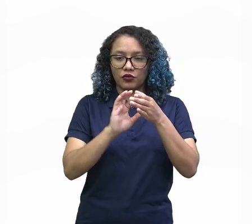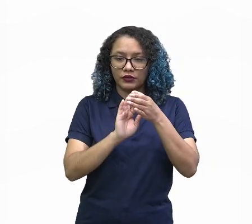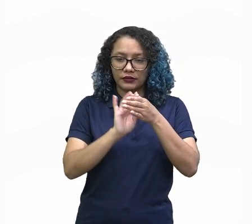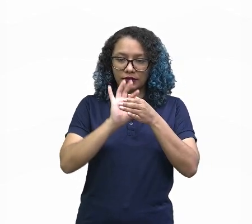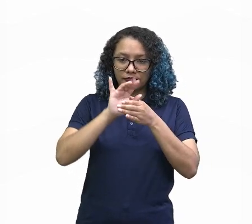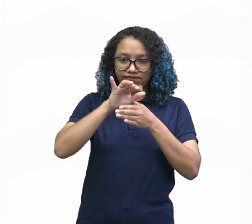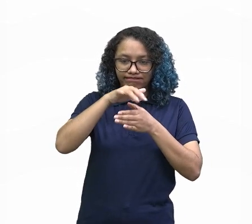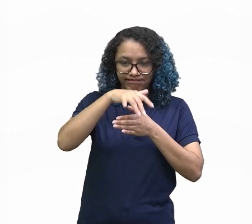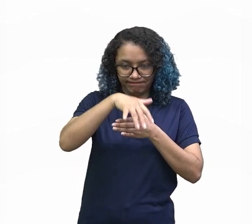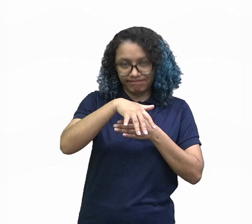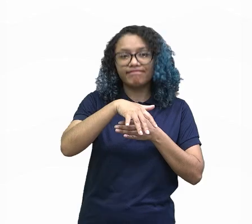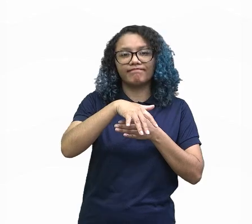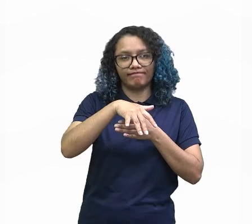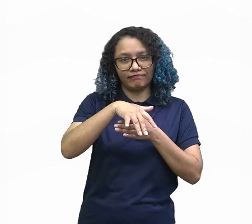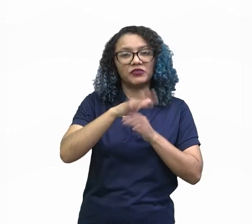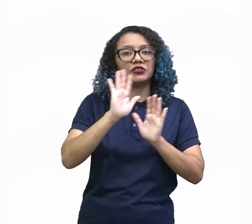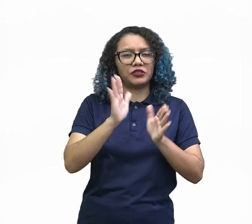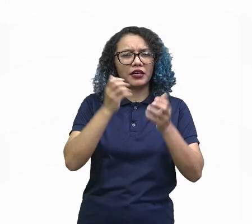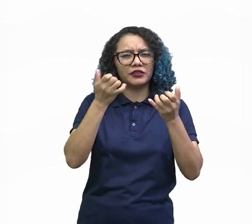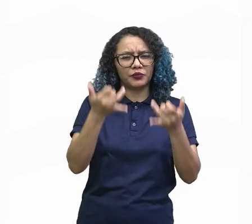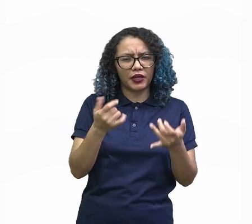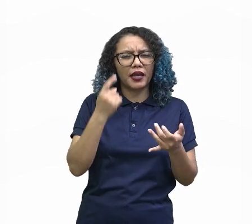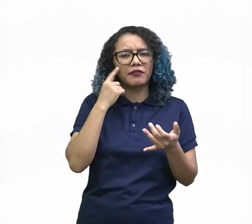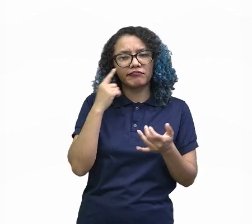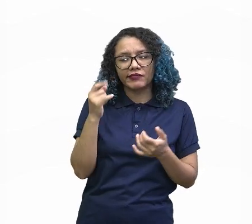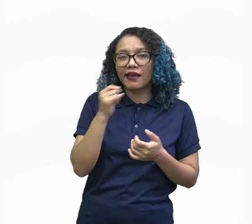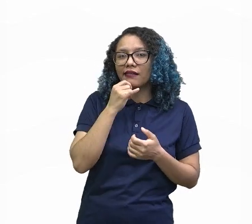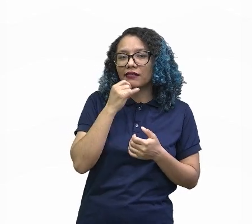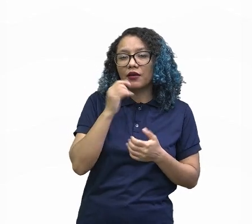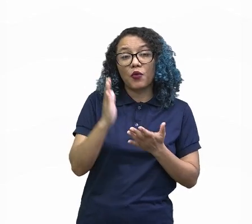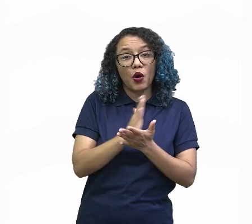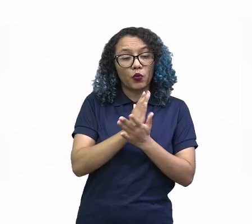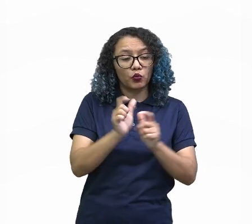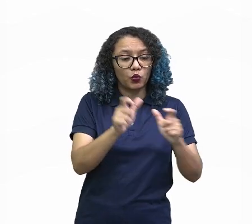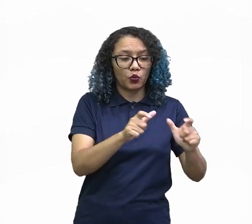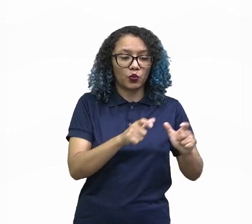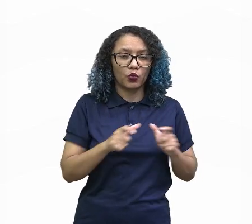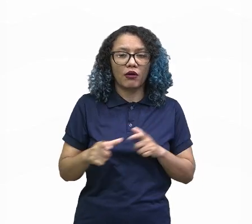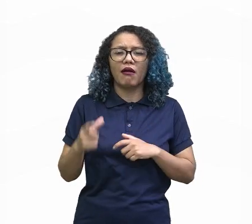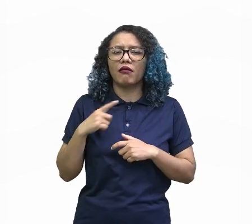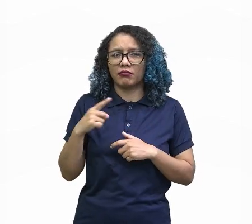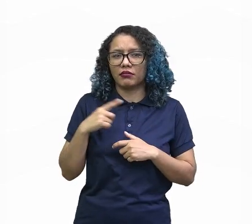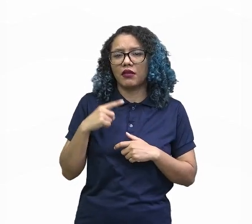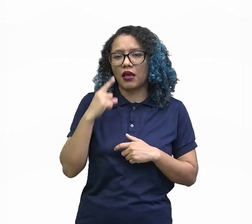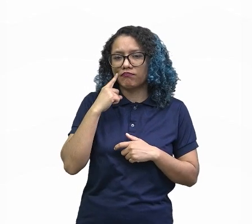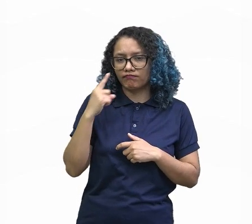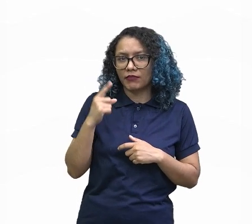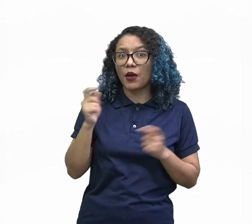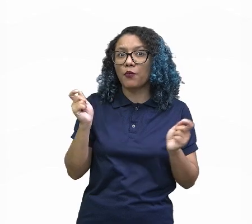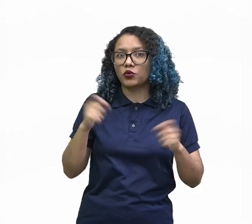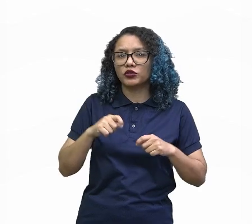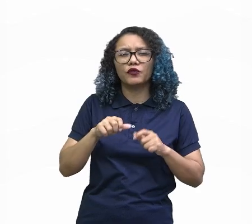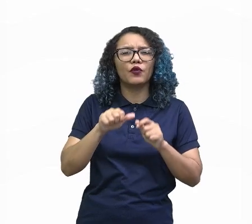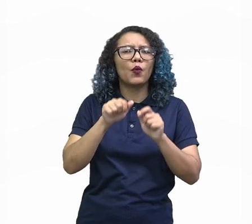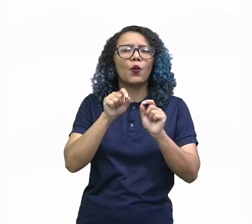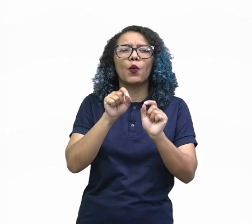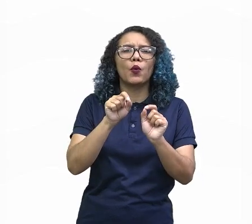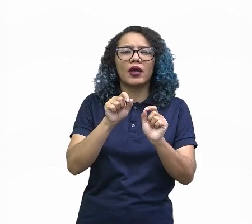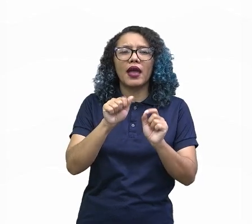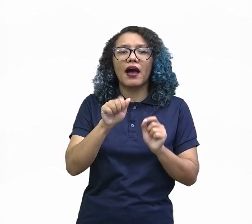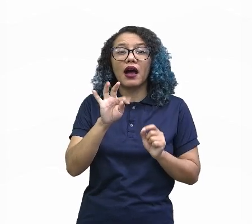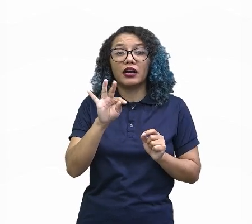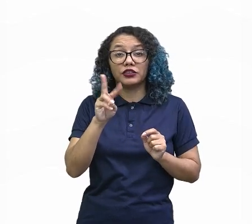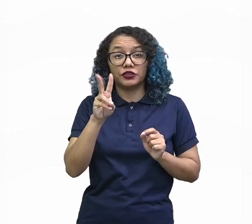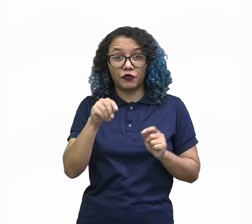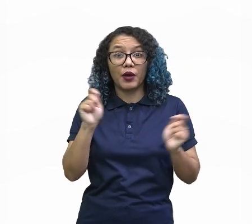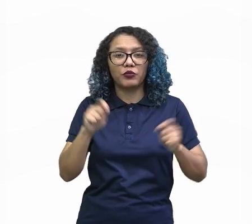como eu comentei, nós vamos ter ali os vulcões. Em alguns locais, eles vão estar ativos, ou seja, são vulcões